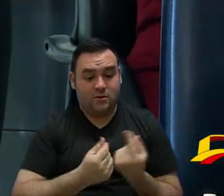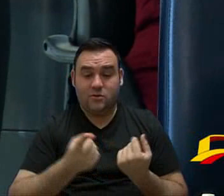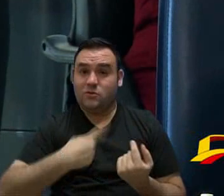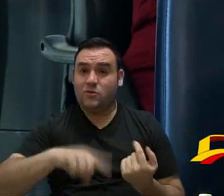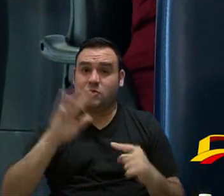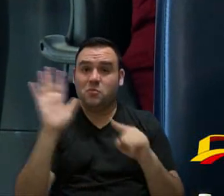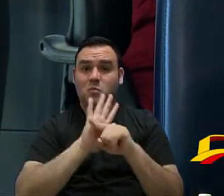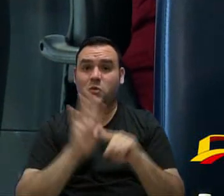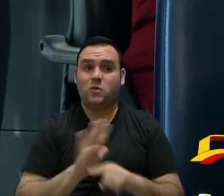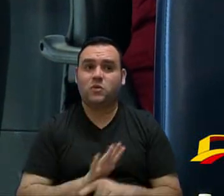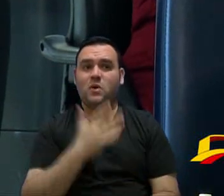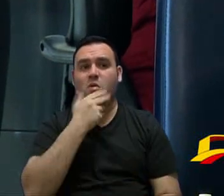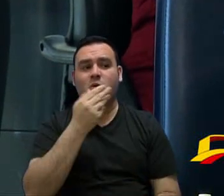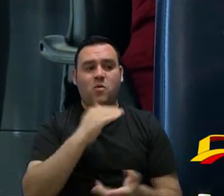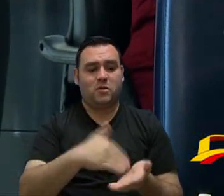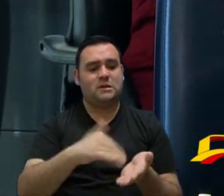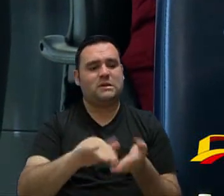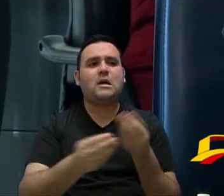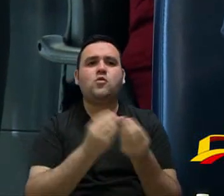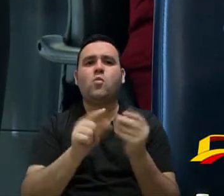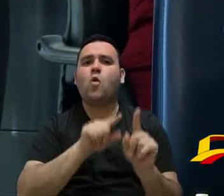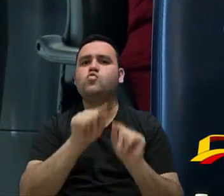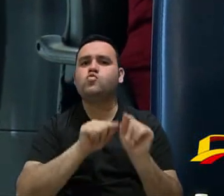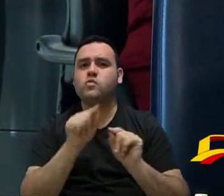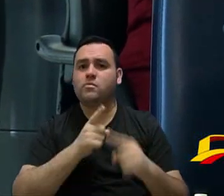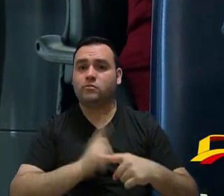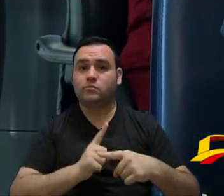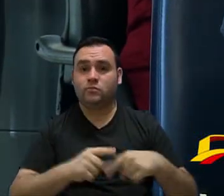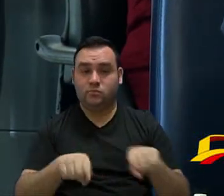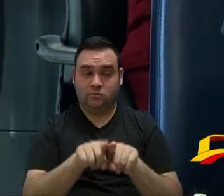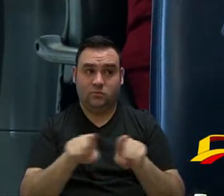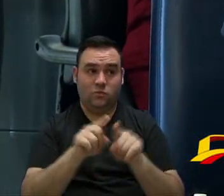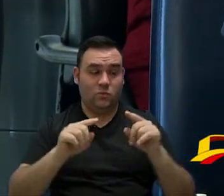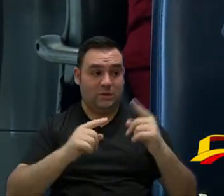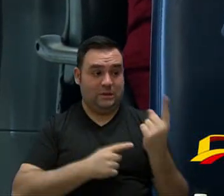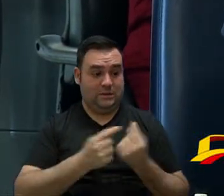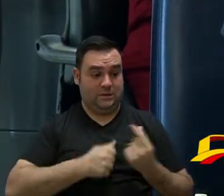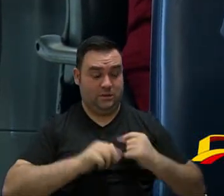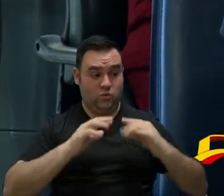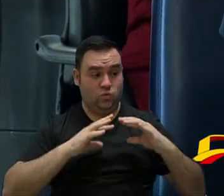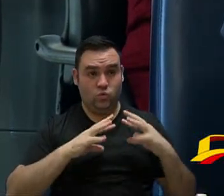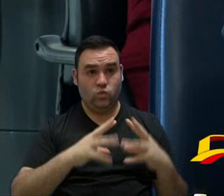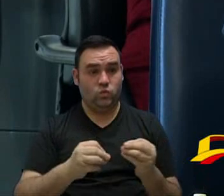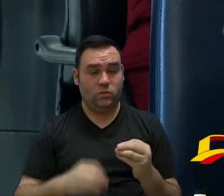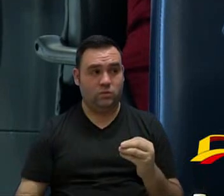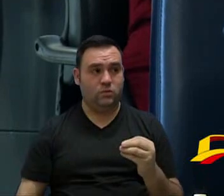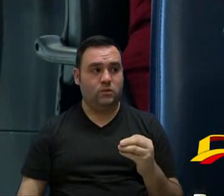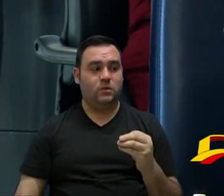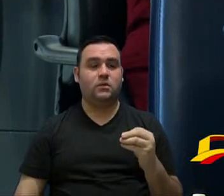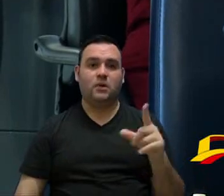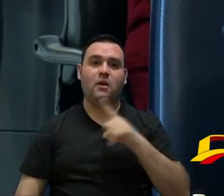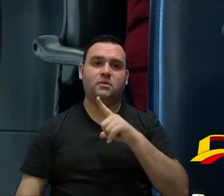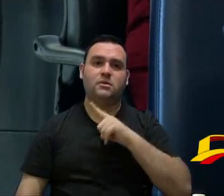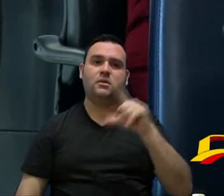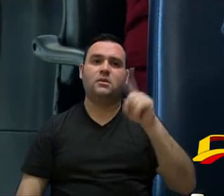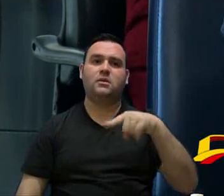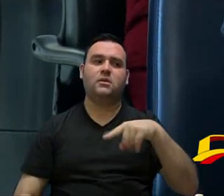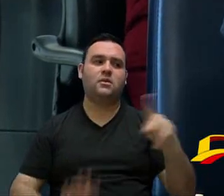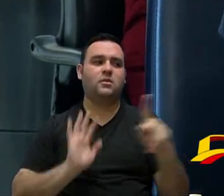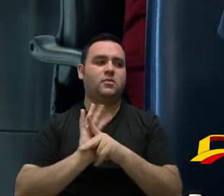contas nós não questionarão secretário sobre esse assunto ainda mais porque todo o recurso destinado